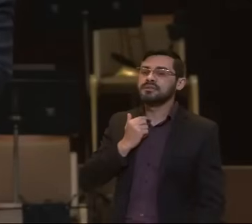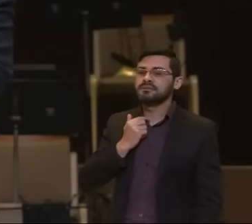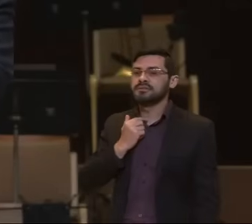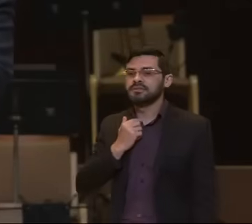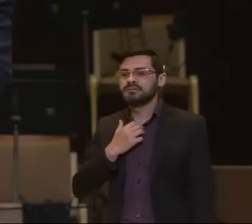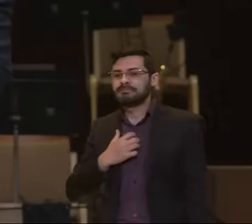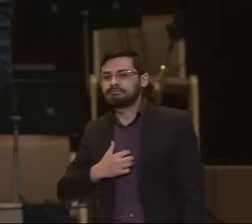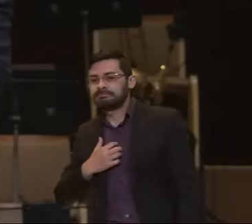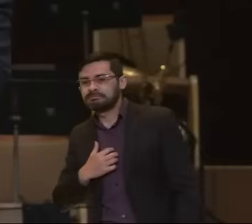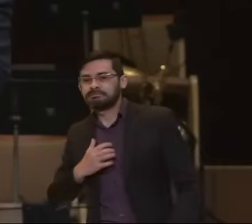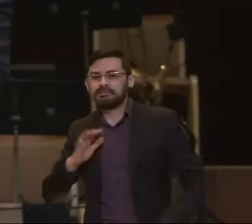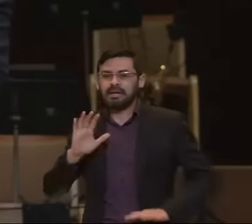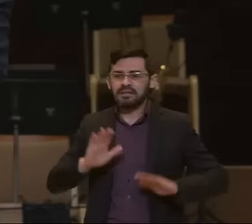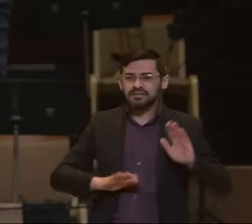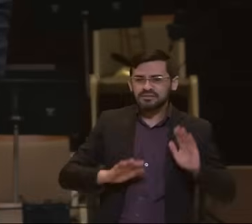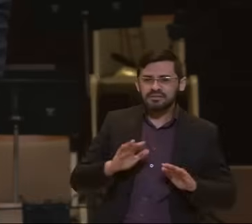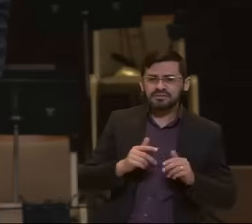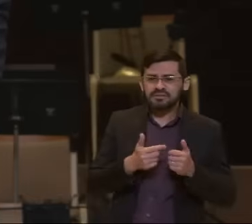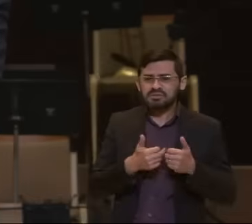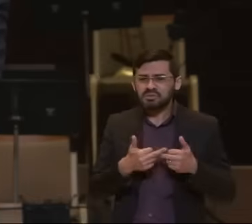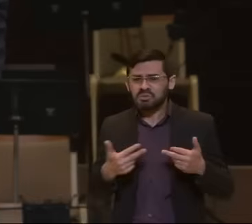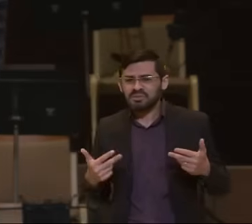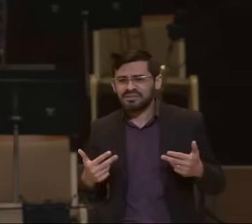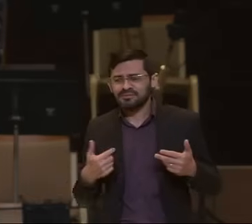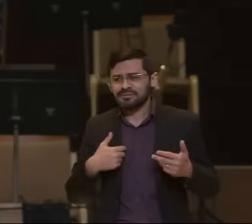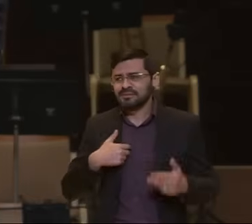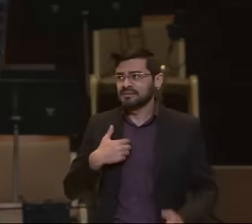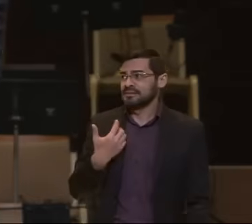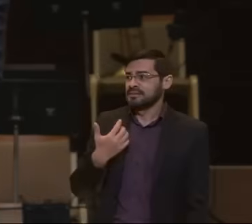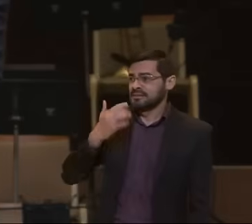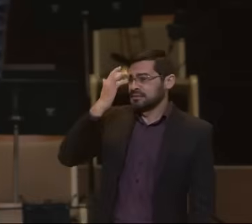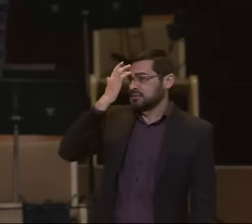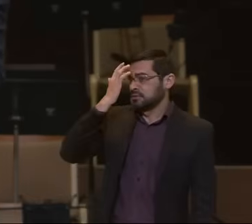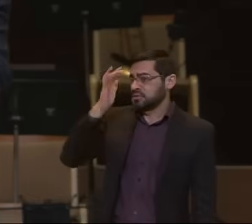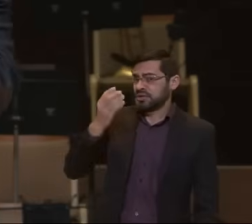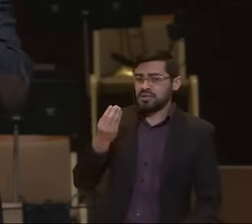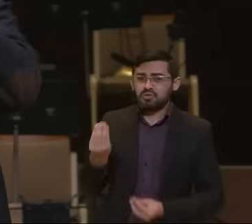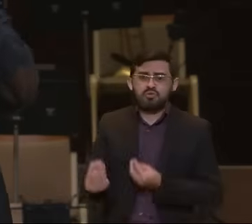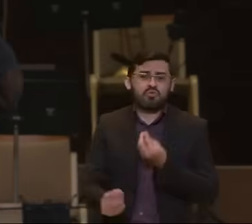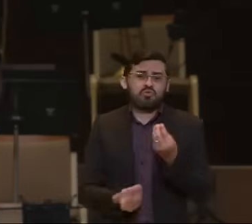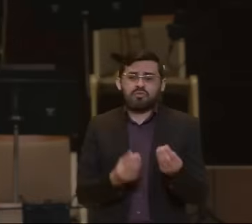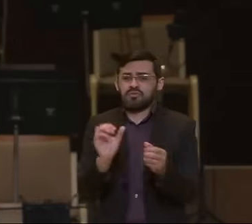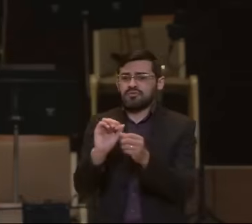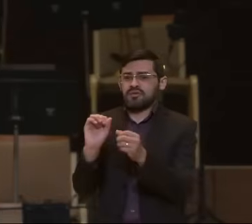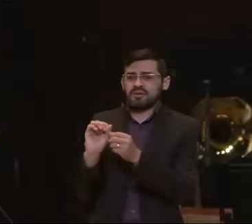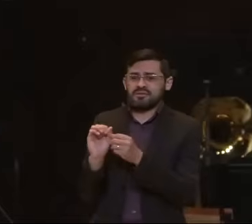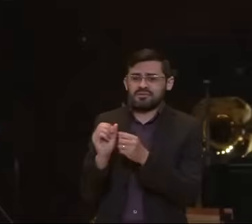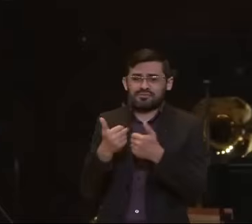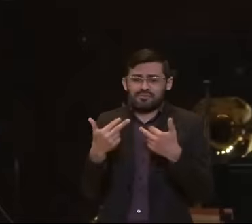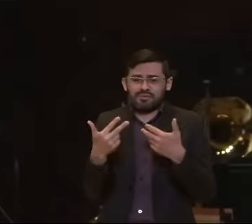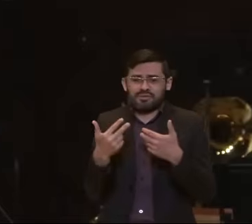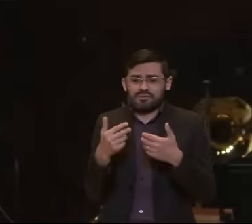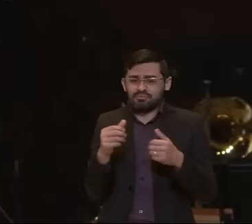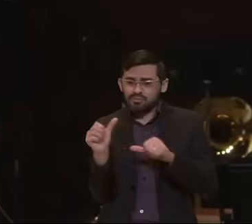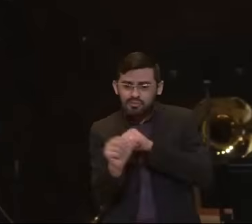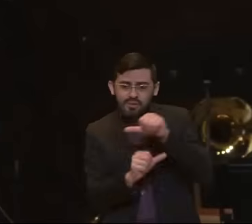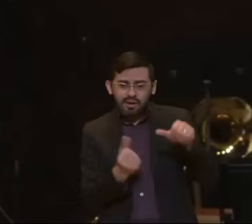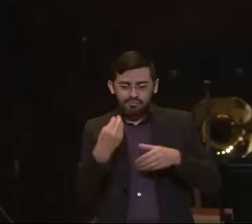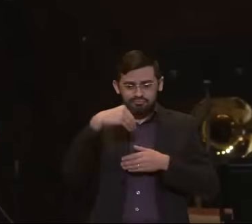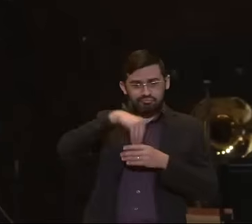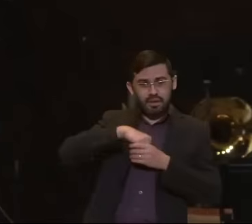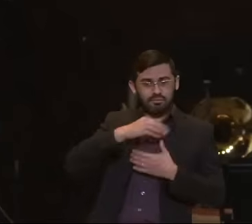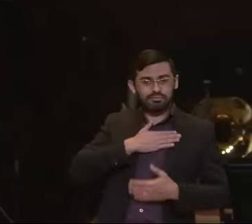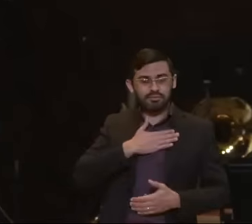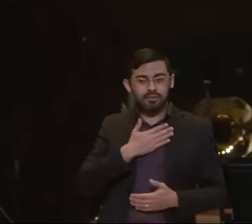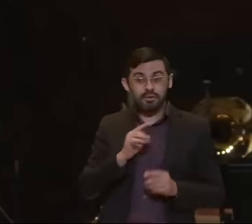seus desvios, aqueles que você diz: olha, eu não sei resolver isso dentro de mim, mas